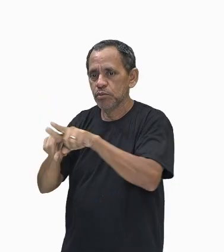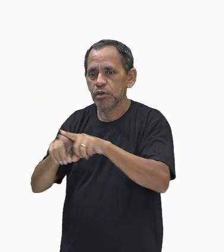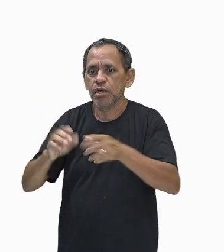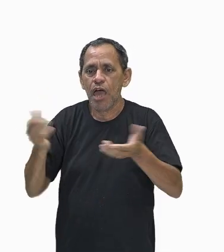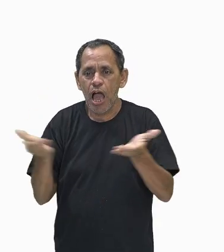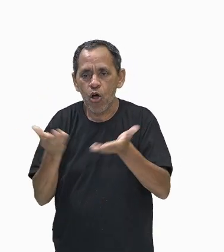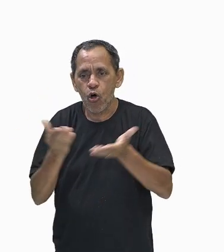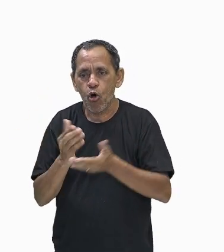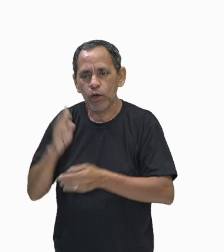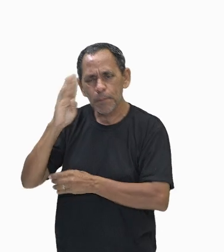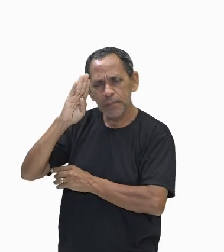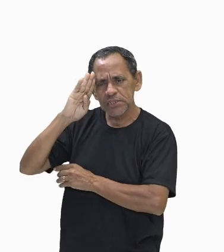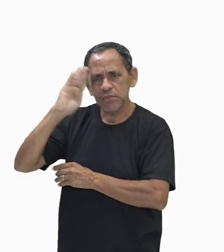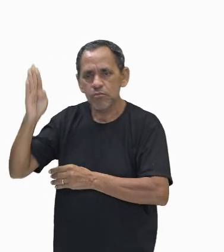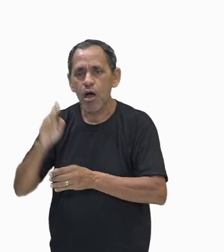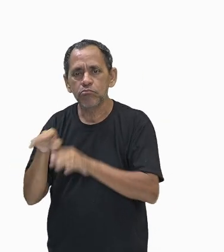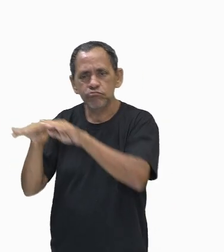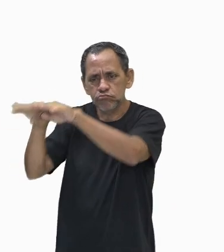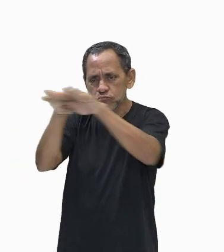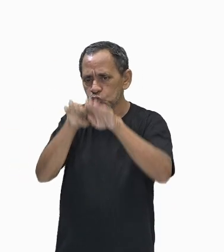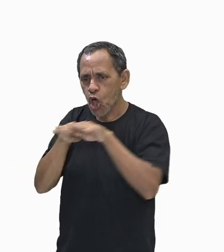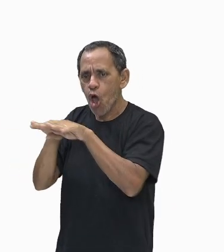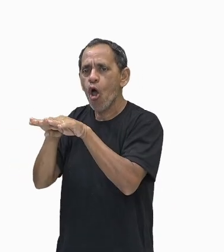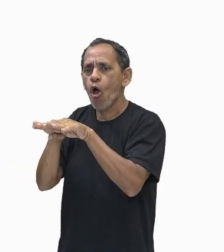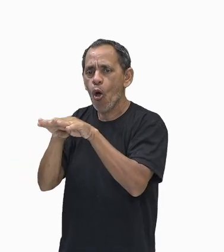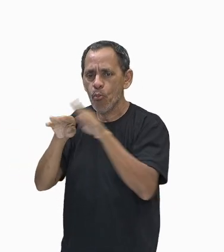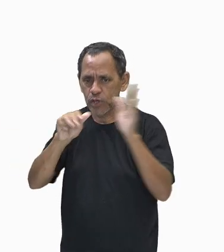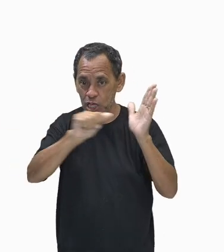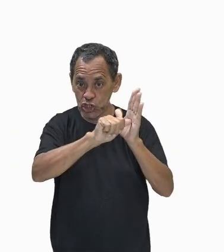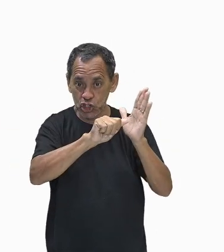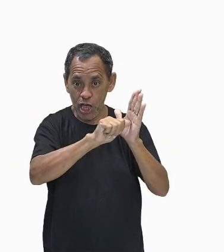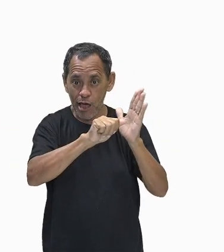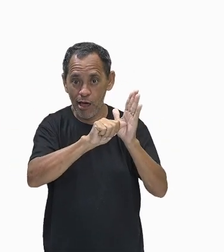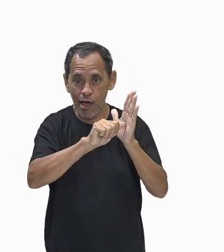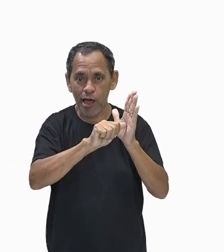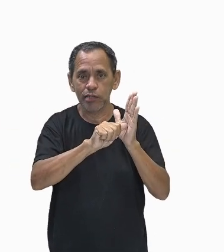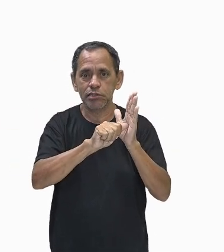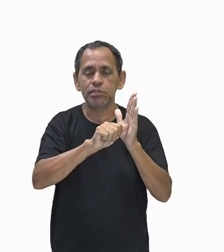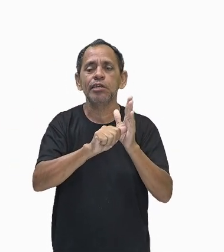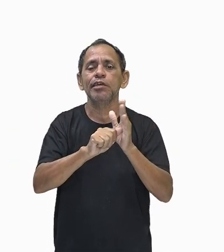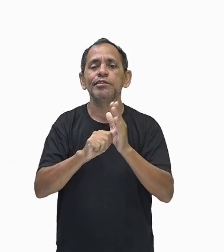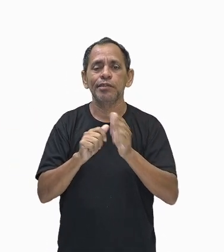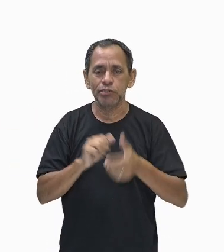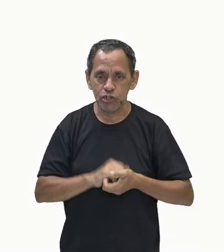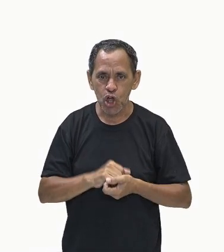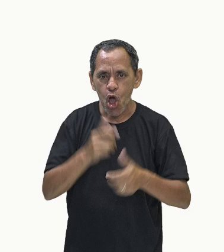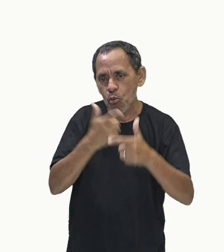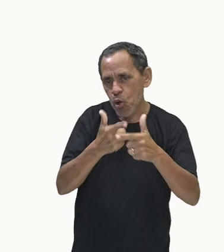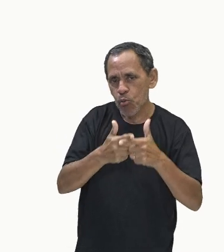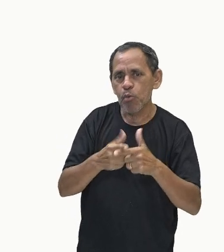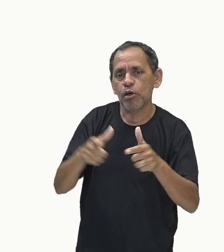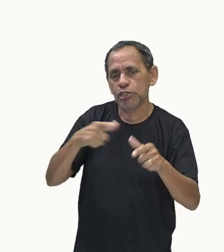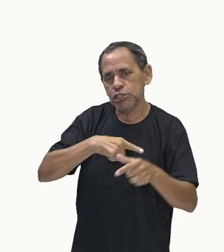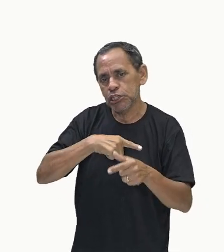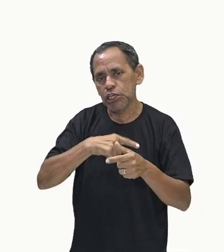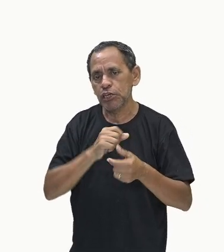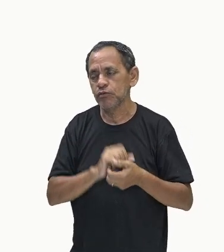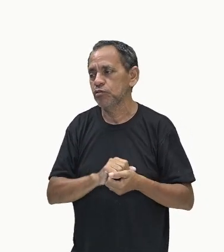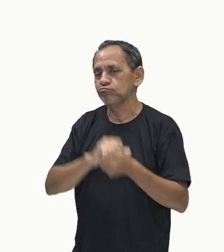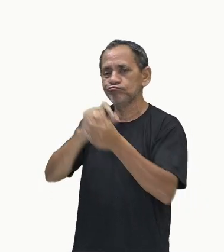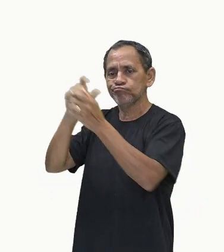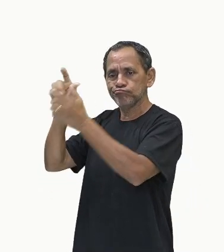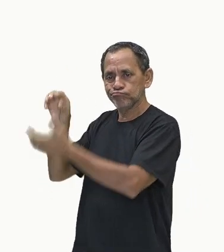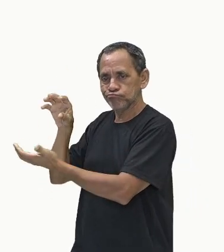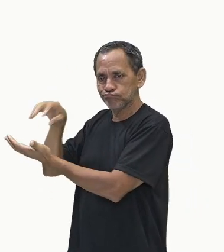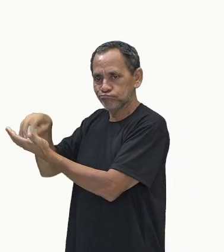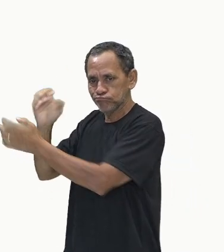A hegemonia política e econômica de Atenas incomodou outras cidades gregas como Esparta.